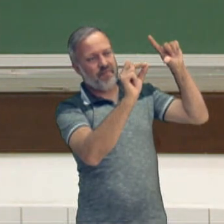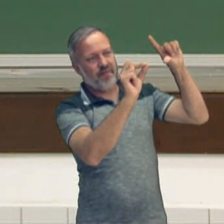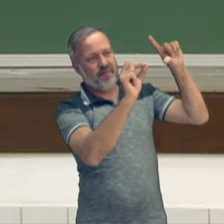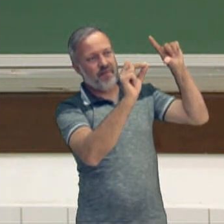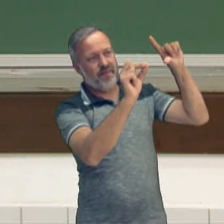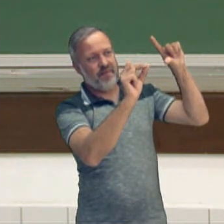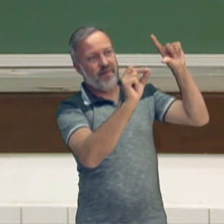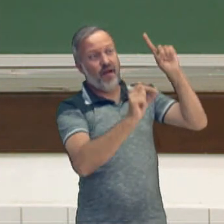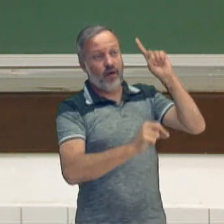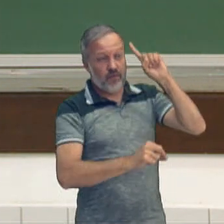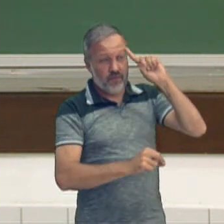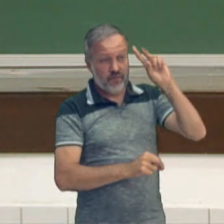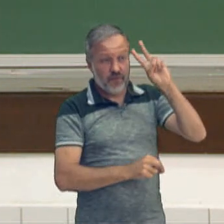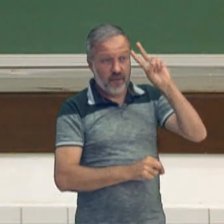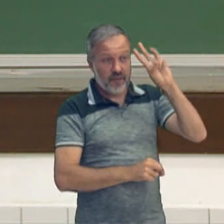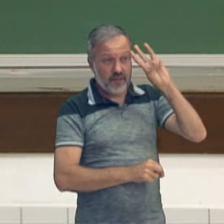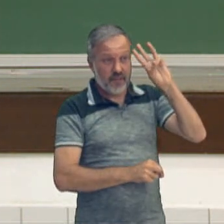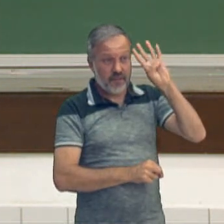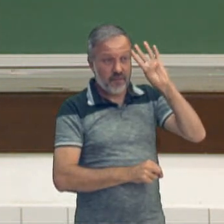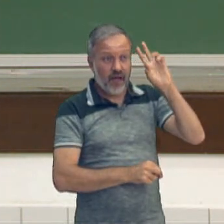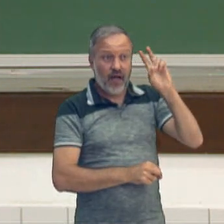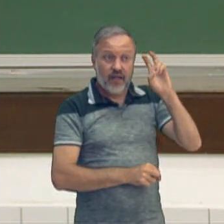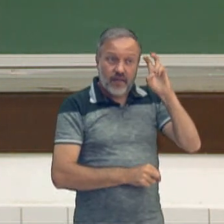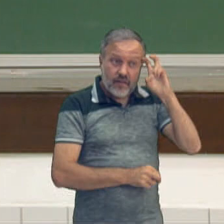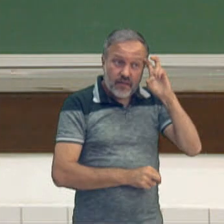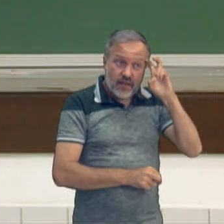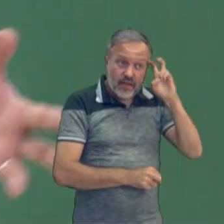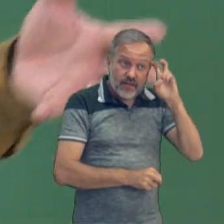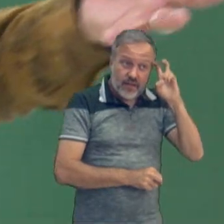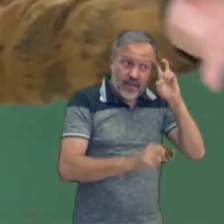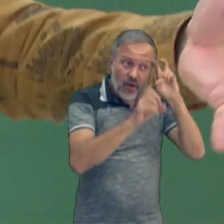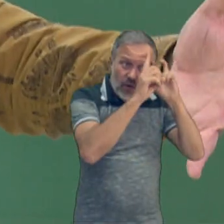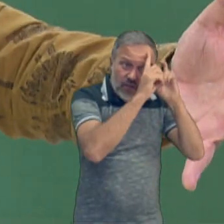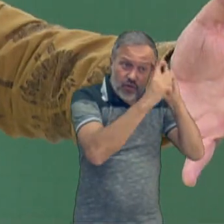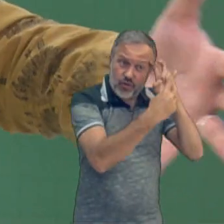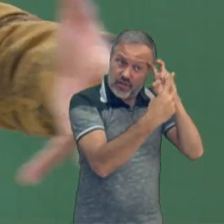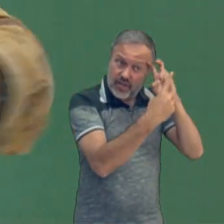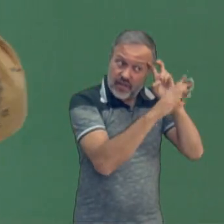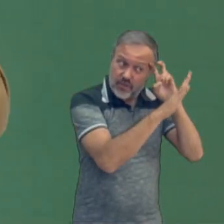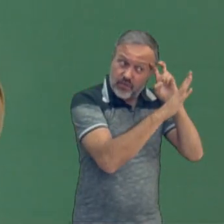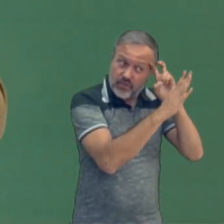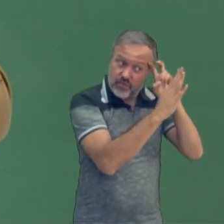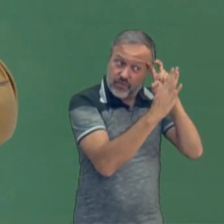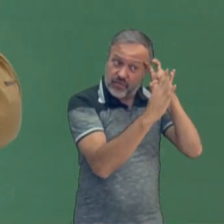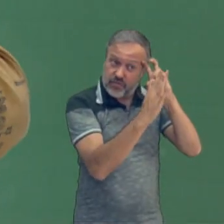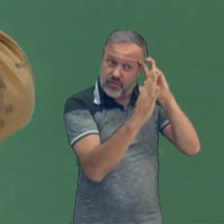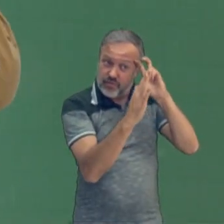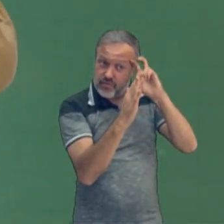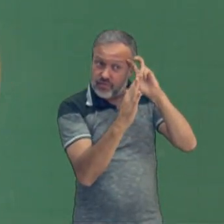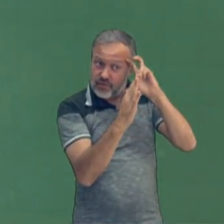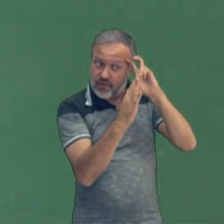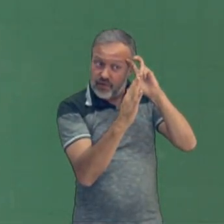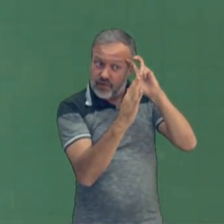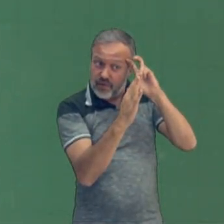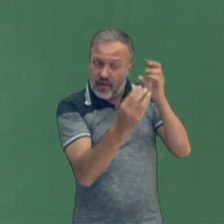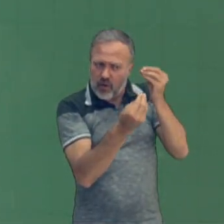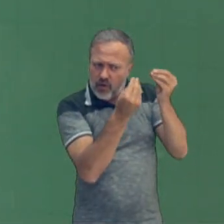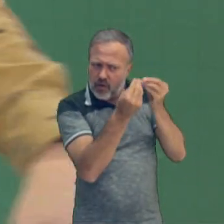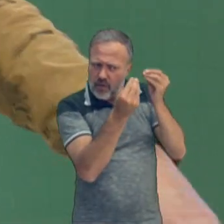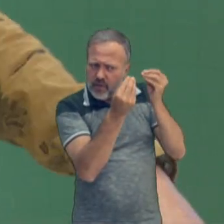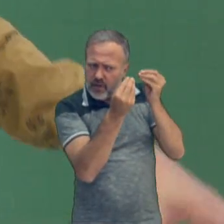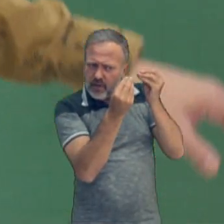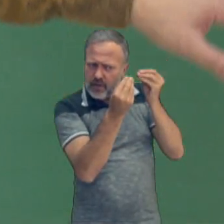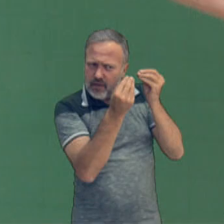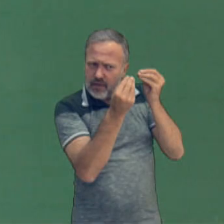Mas como que é esse calendário? Como será que ele foi feito? Seria na rocha? numa pedra, na madeira? Não, ele é feito